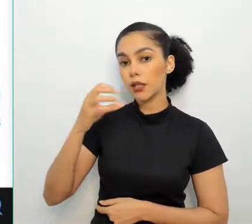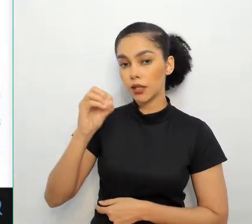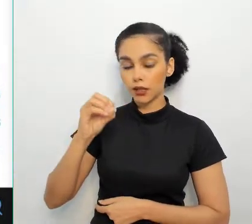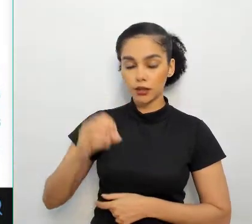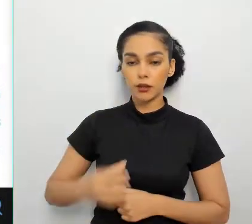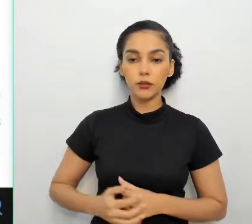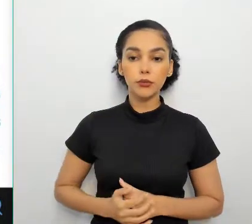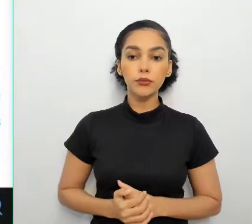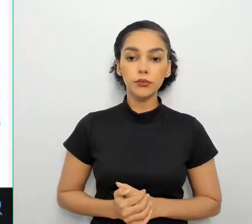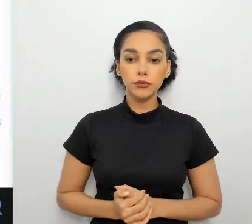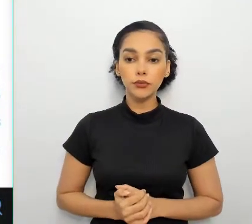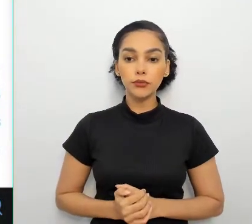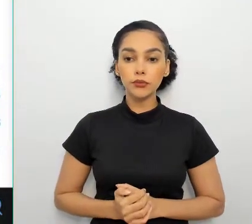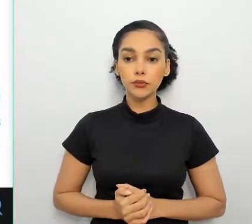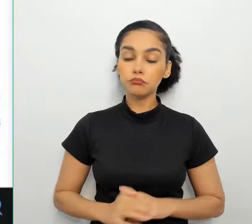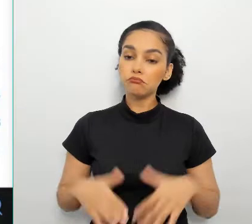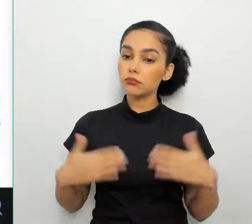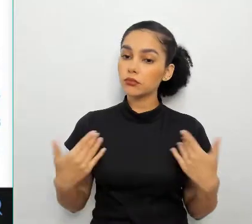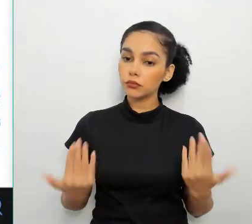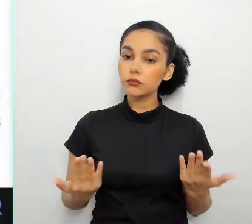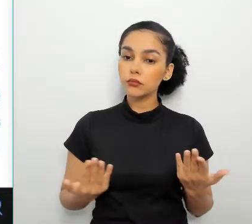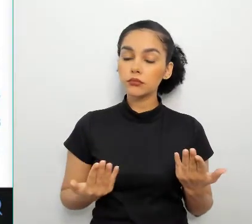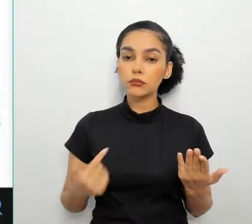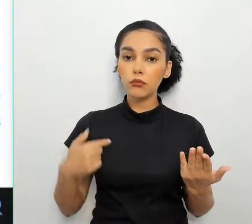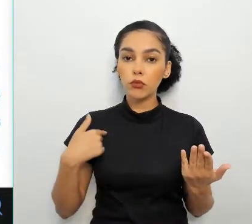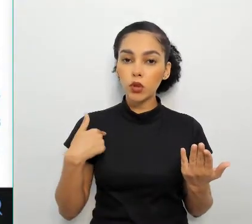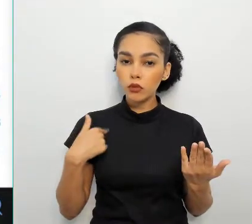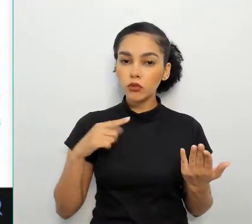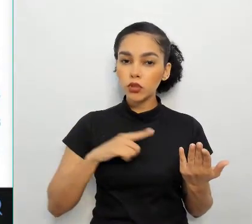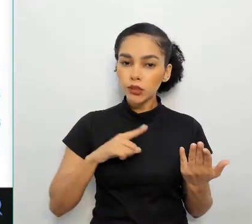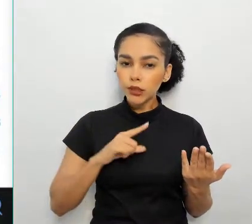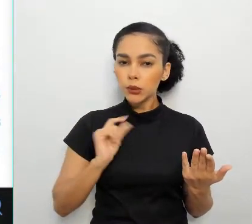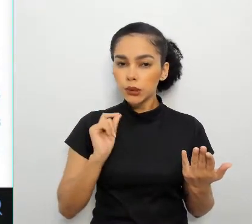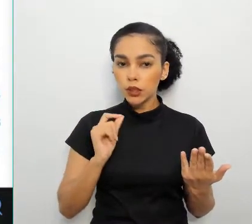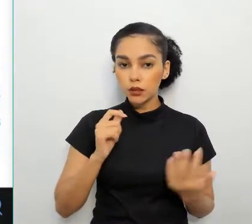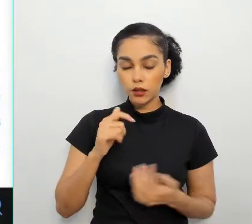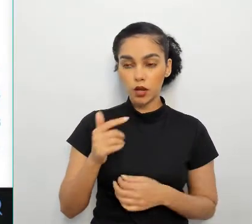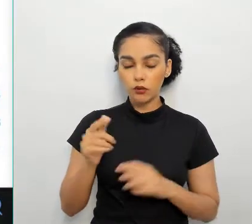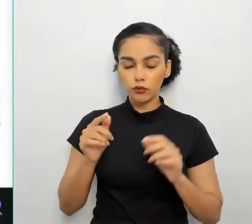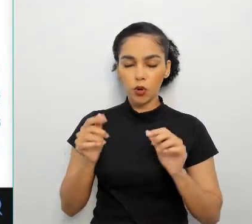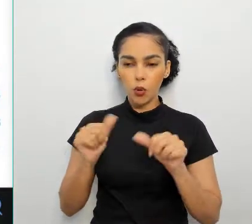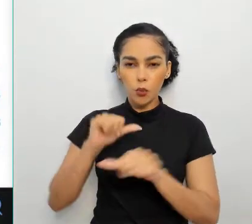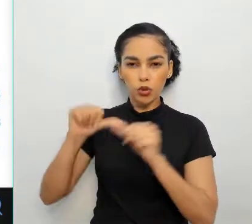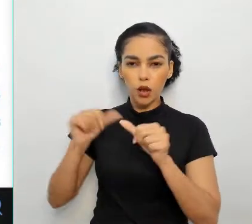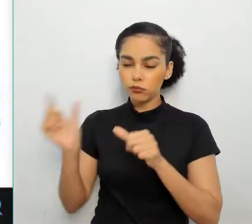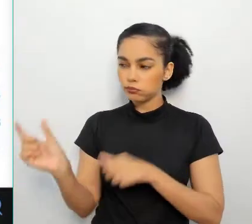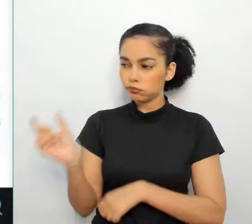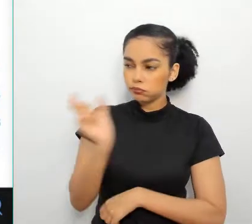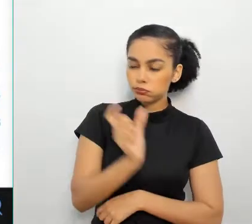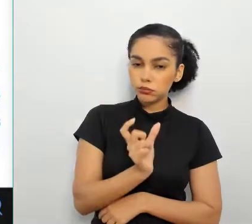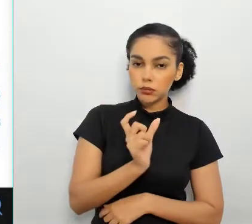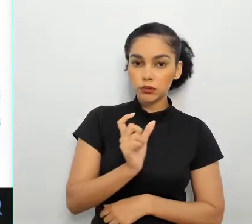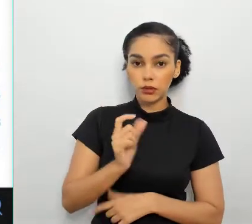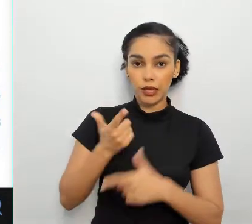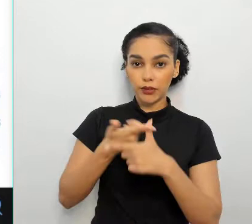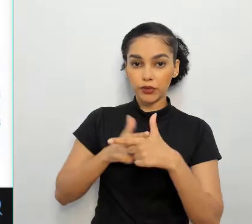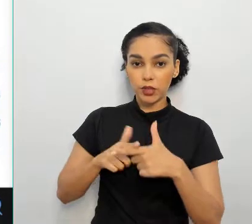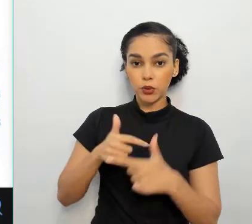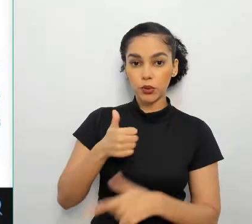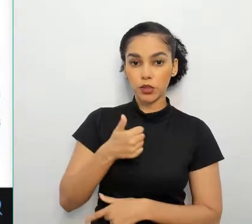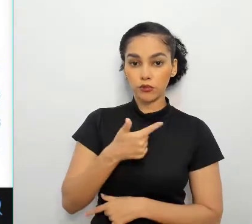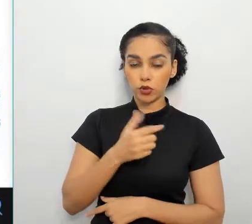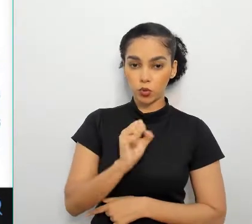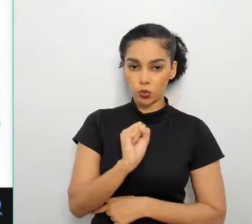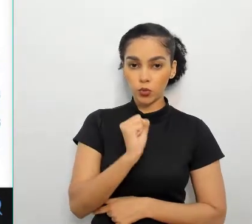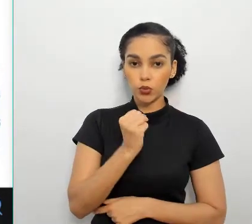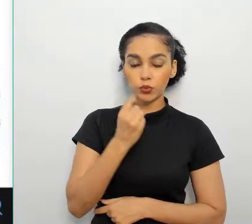5.730. Pois bem, eu vou passar esse 128 para o primeiro membro, ele vai passar dividindo. Aí a gente vai ficar